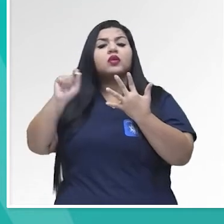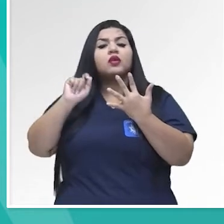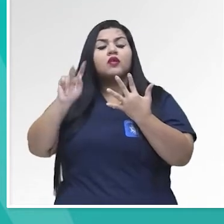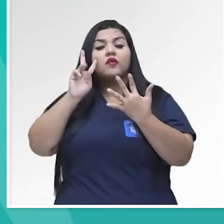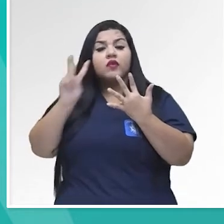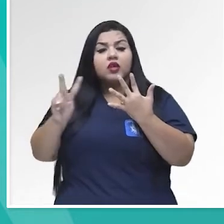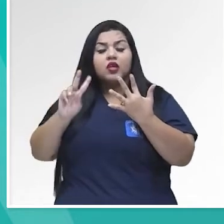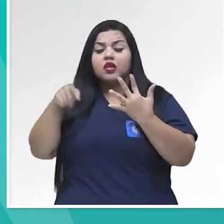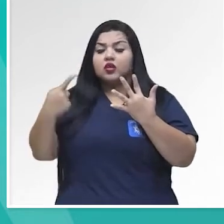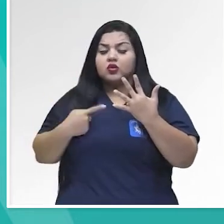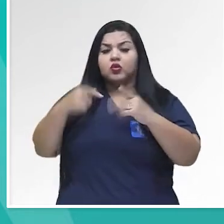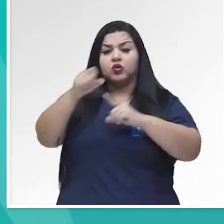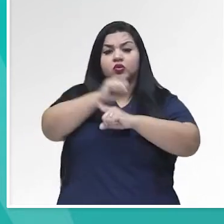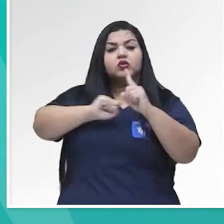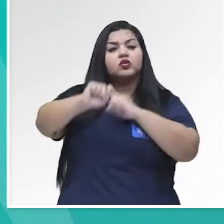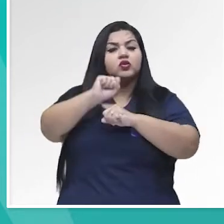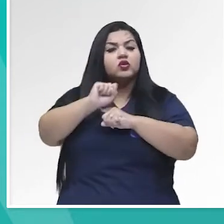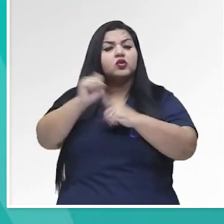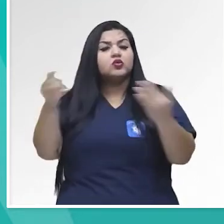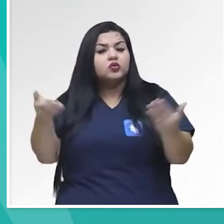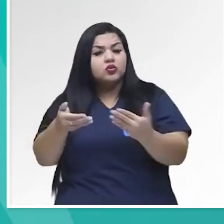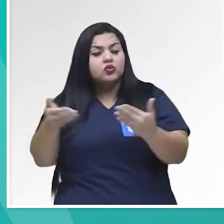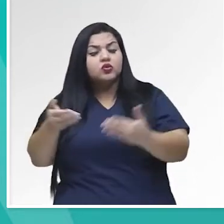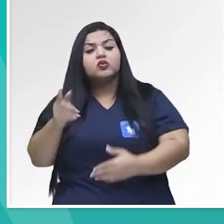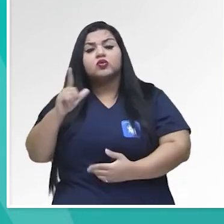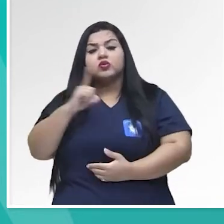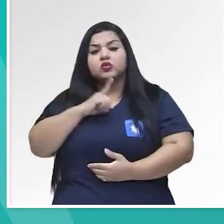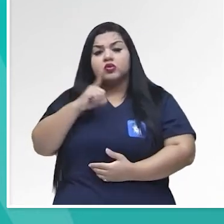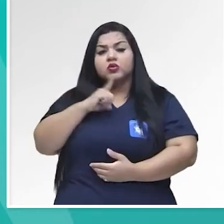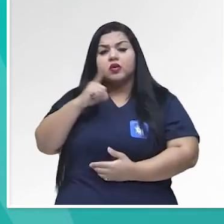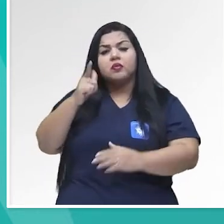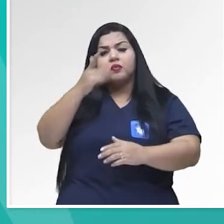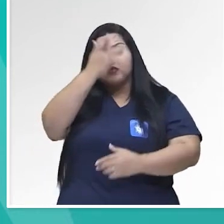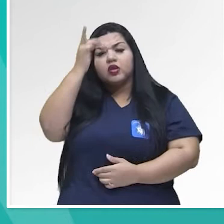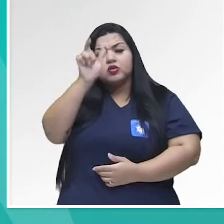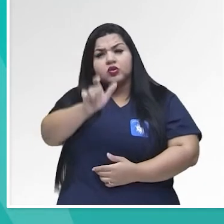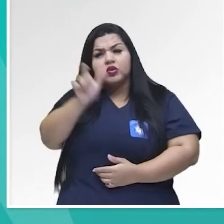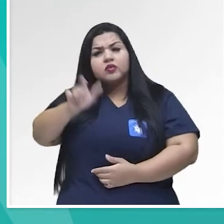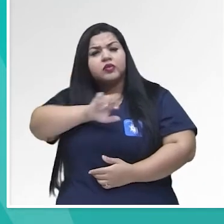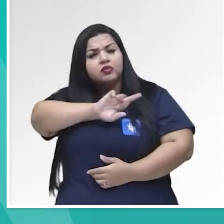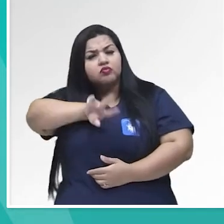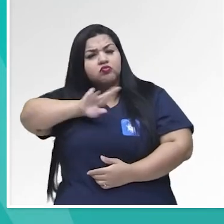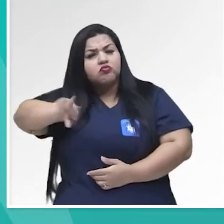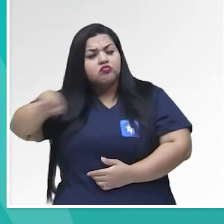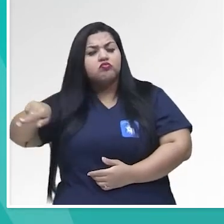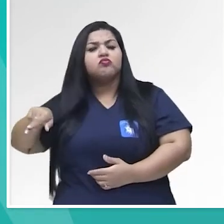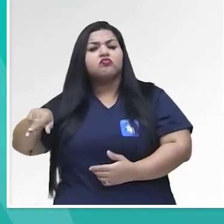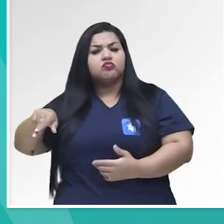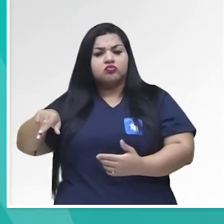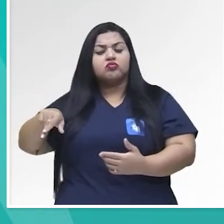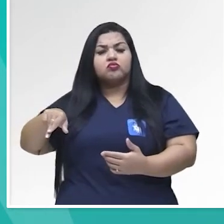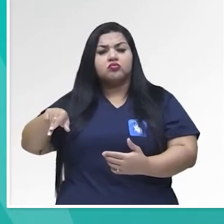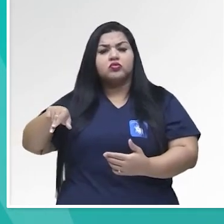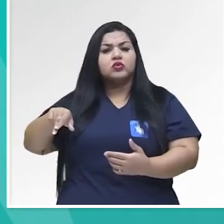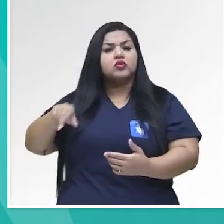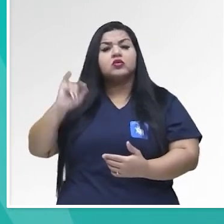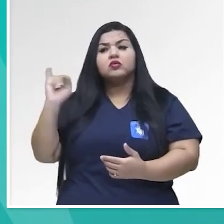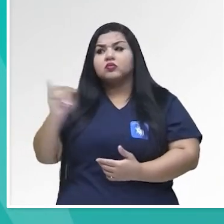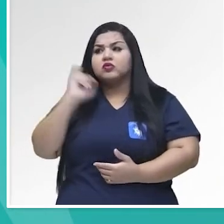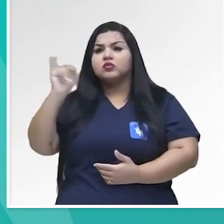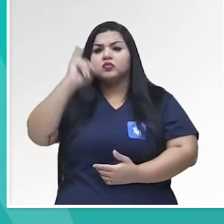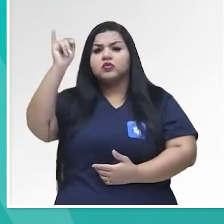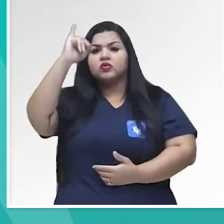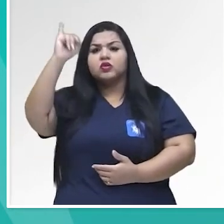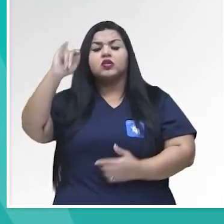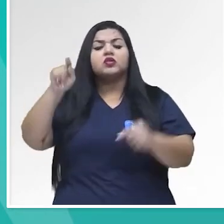na nossa sociedade hoje, nós temos pessoas bem diferentes uma das outras, né? Isso é super importante até para a